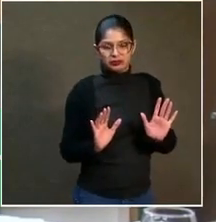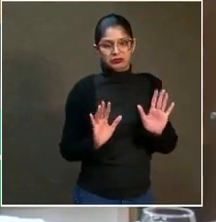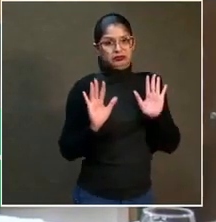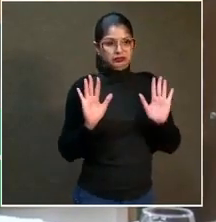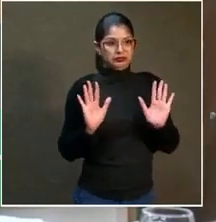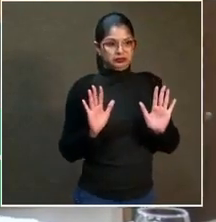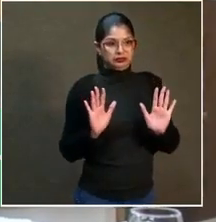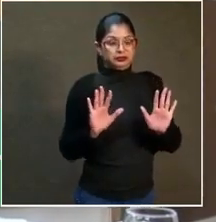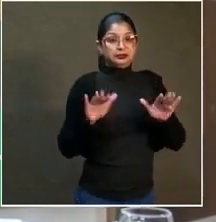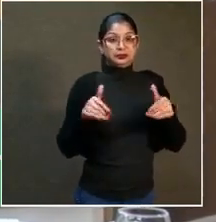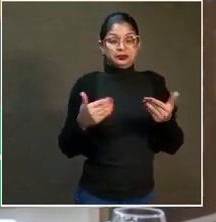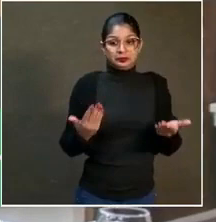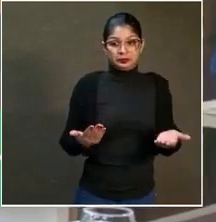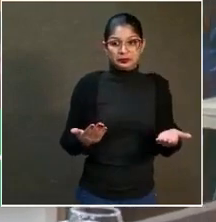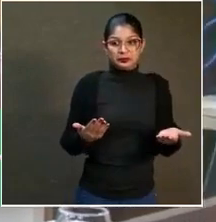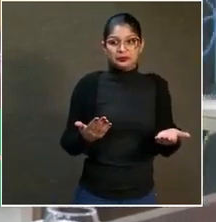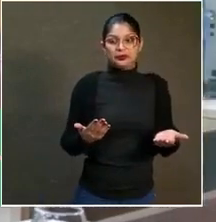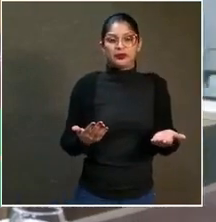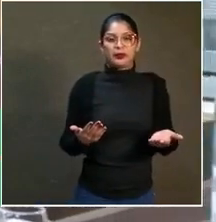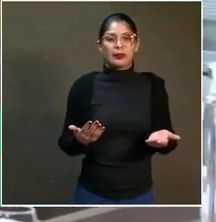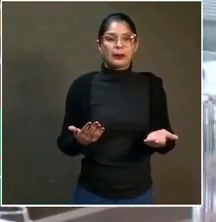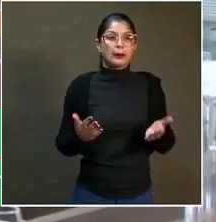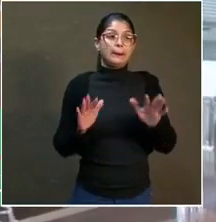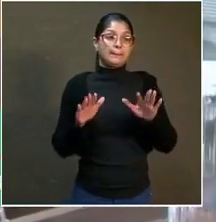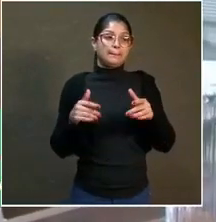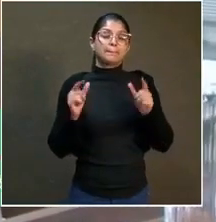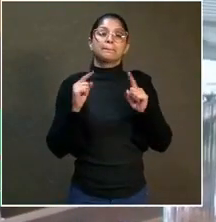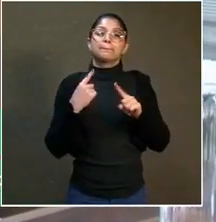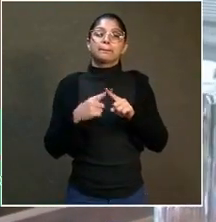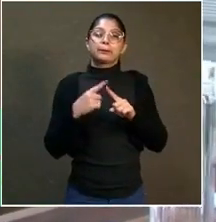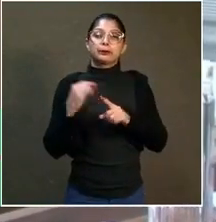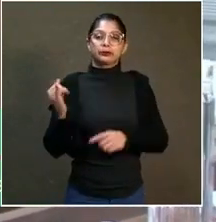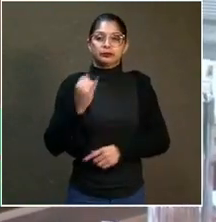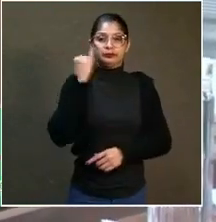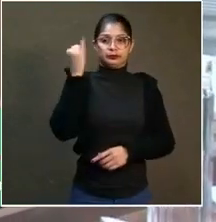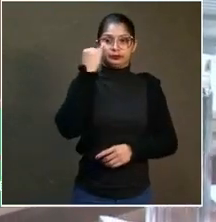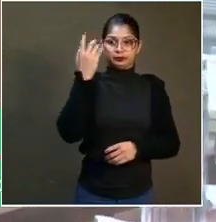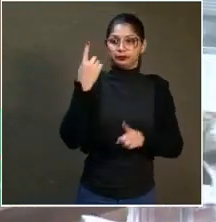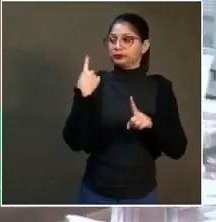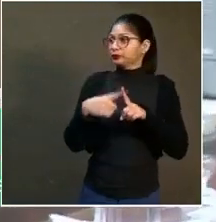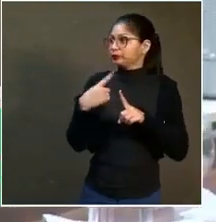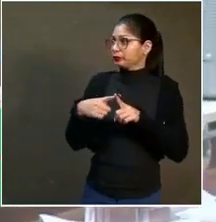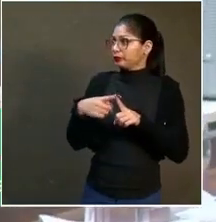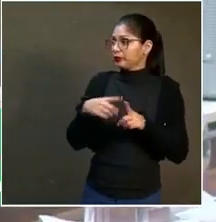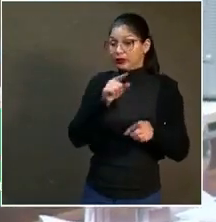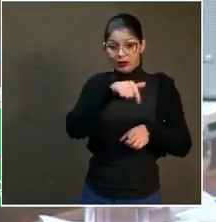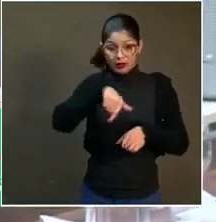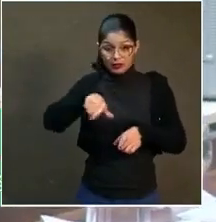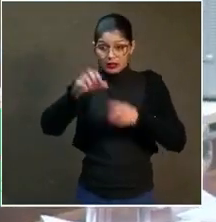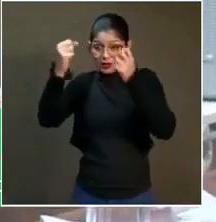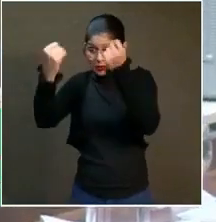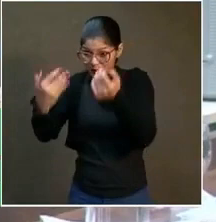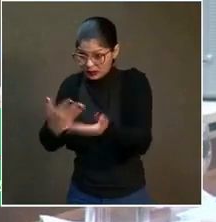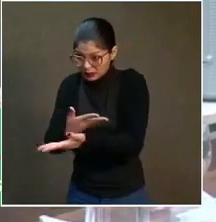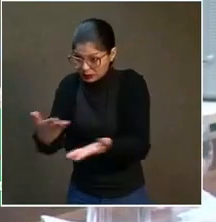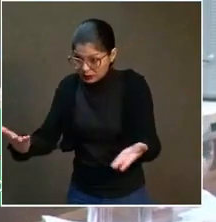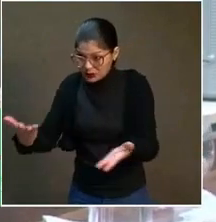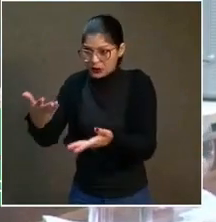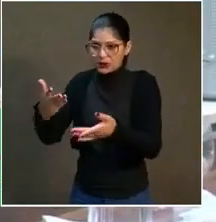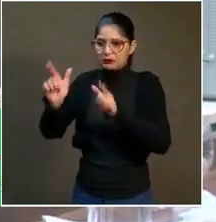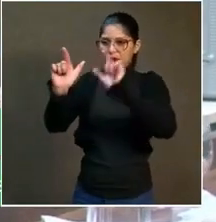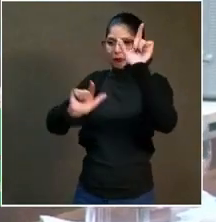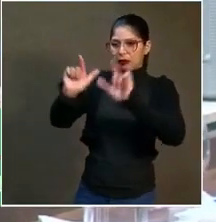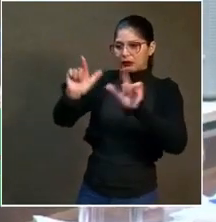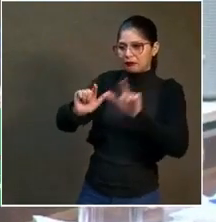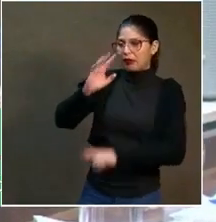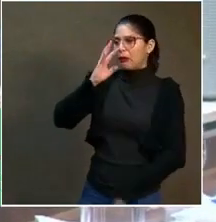ali. Mas, enfim. Por que isso é importante? Porque está sendo vendido há 5 anos para Vossas Excelências, pela mídia,